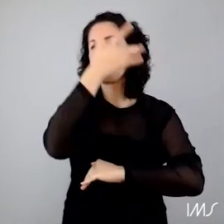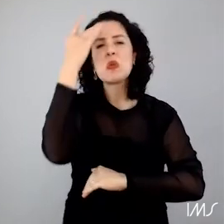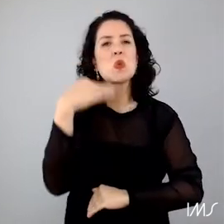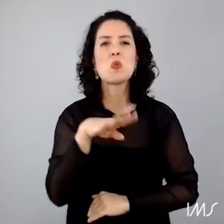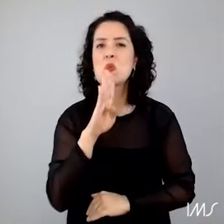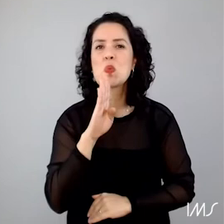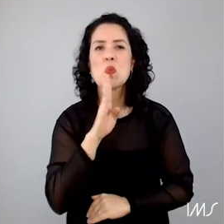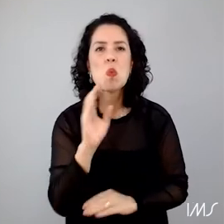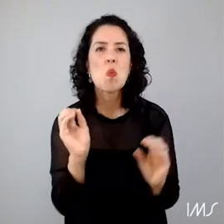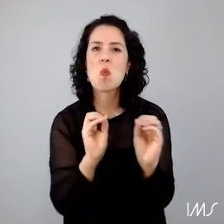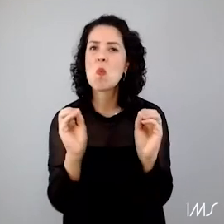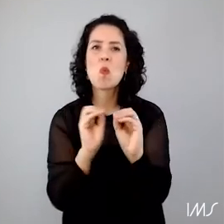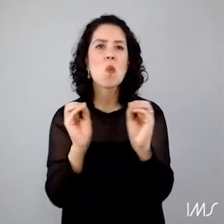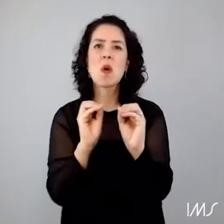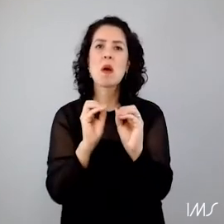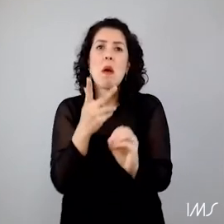conhecido, algo que